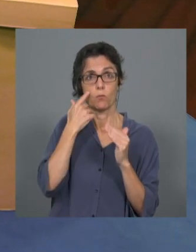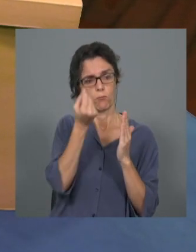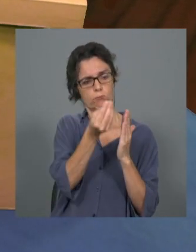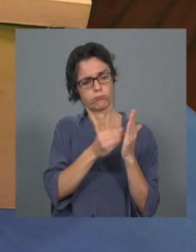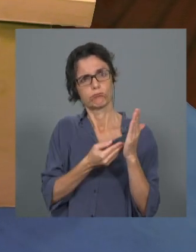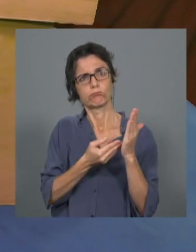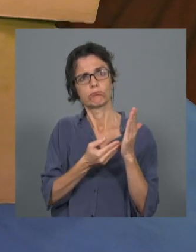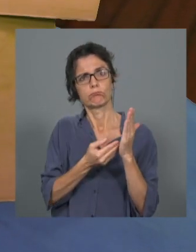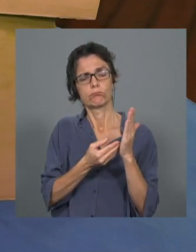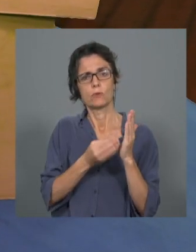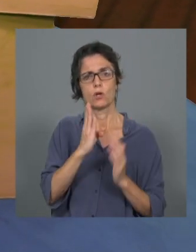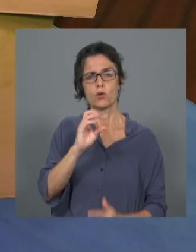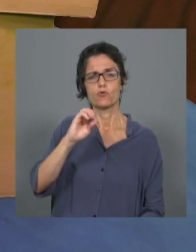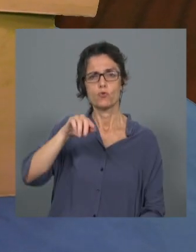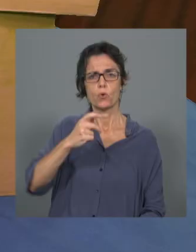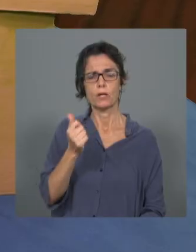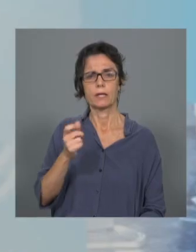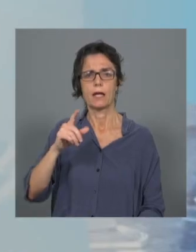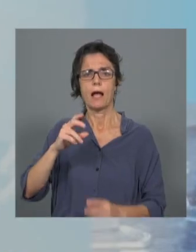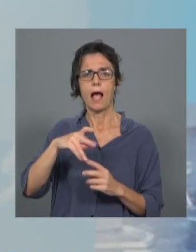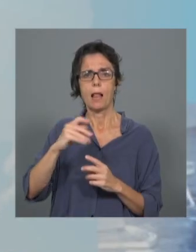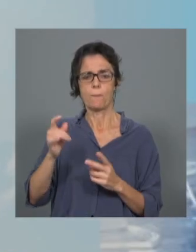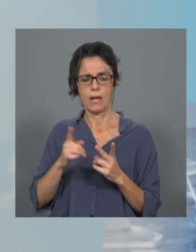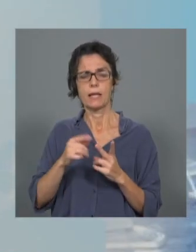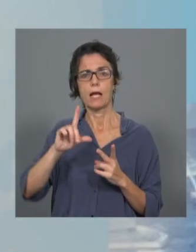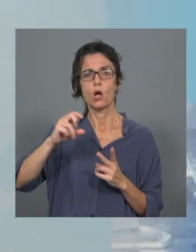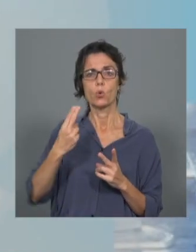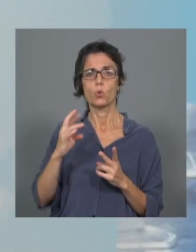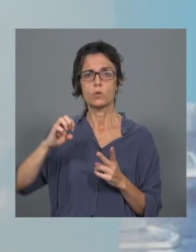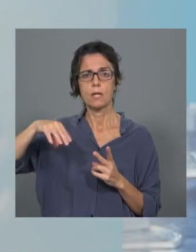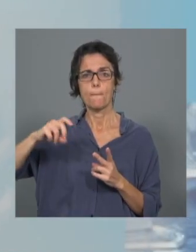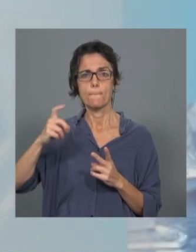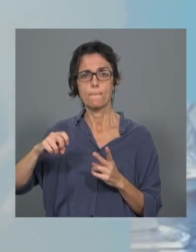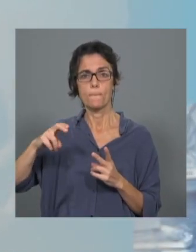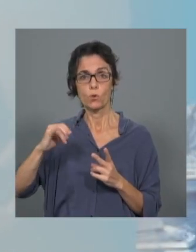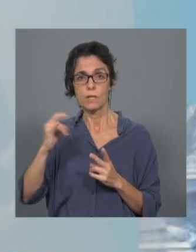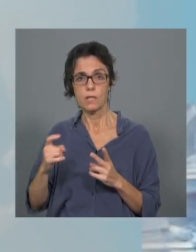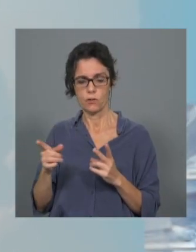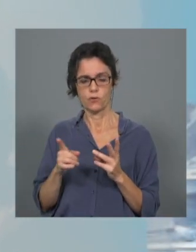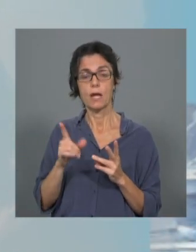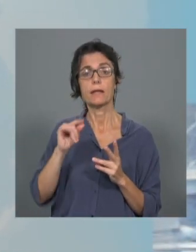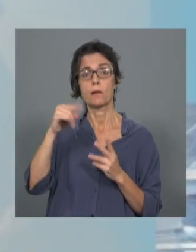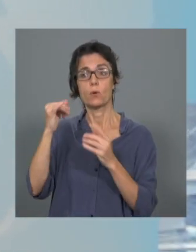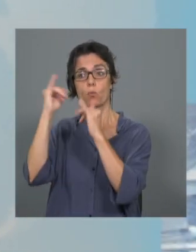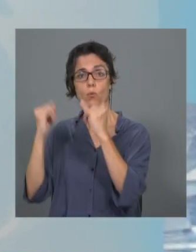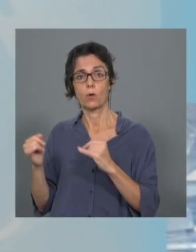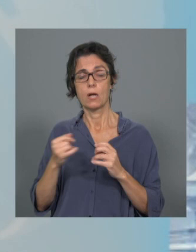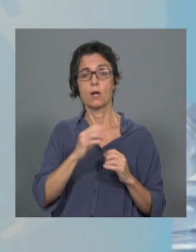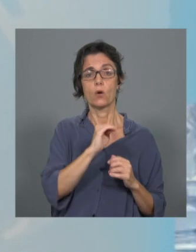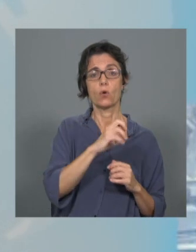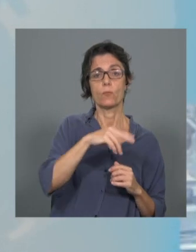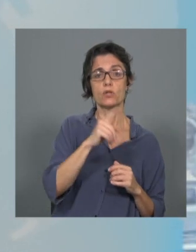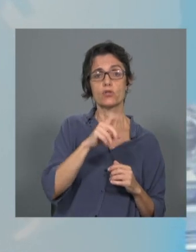nosso Joaquim de Almeida, mas também a Lúcia Muniz, e depois outros também de nome internacional, como a Sónia Braga.